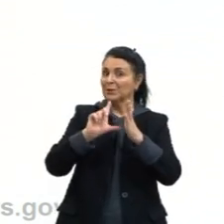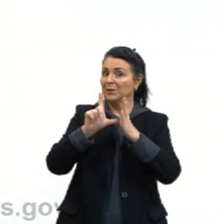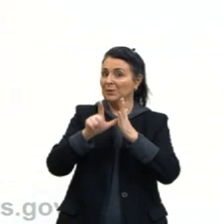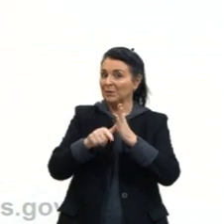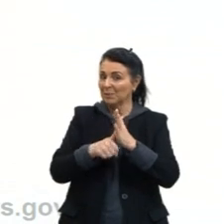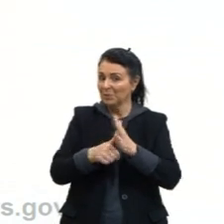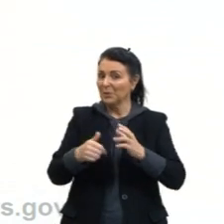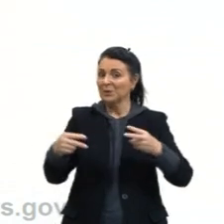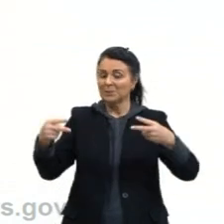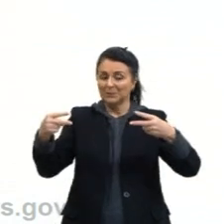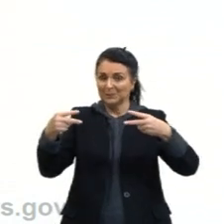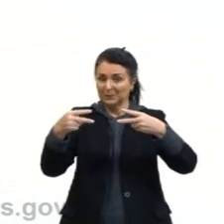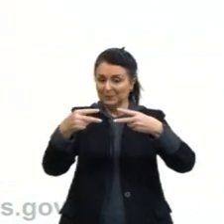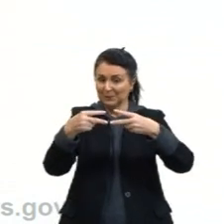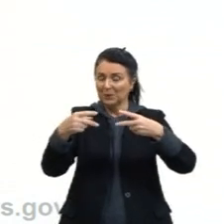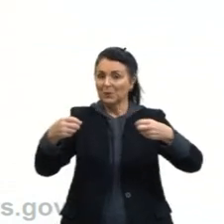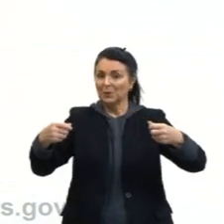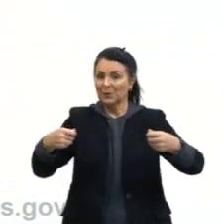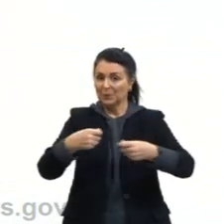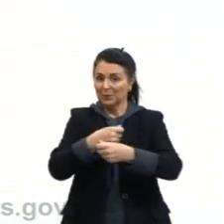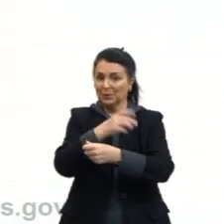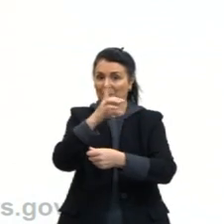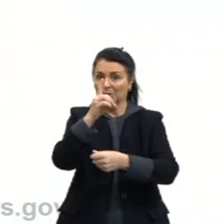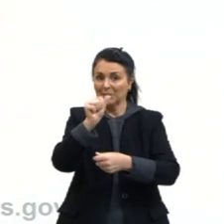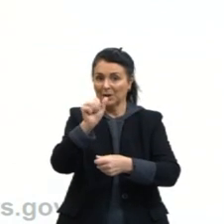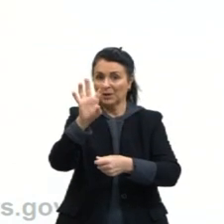a ligação covalente dativa